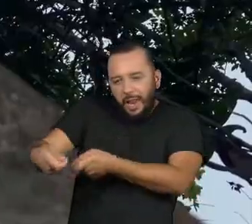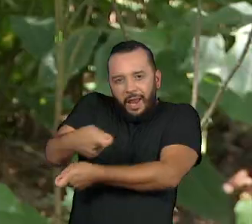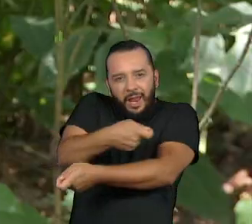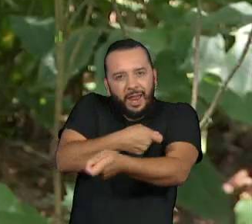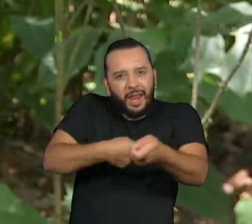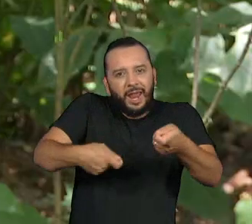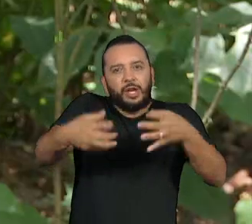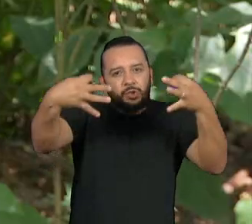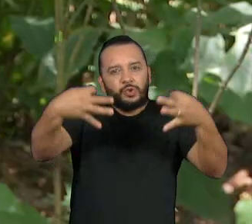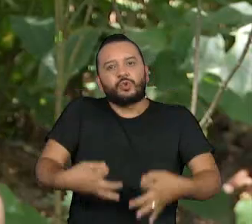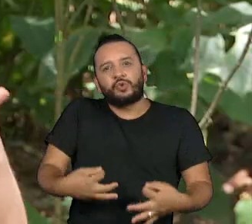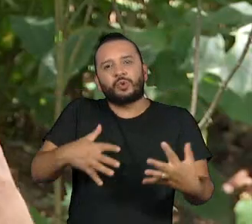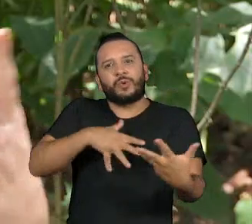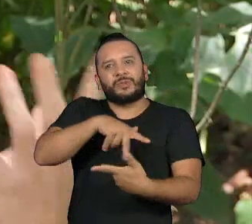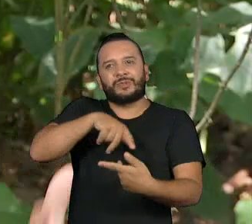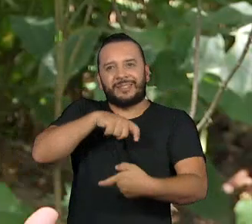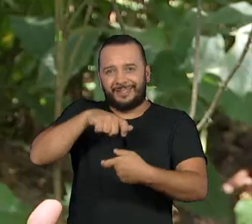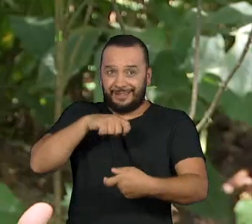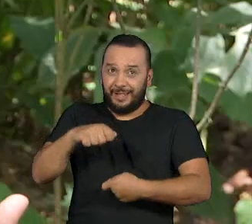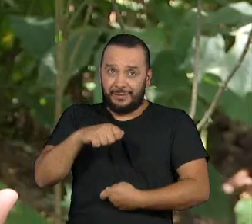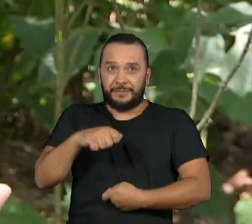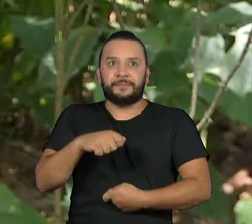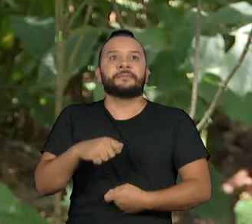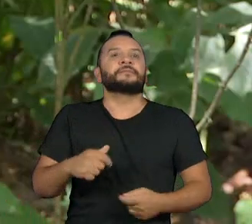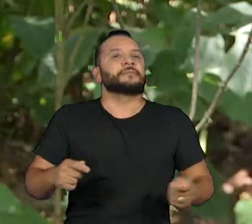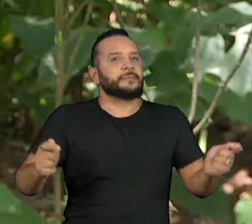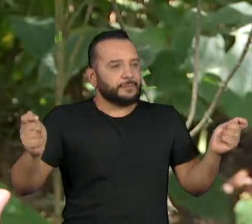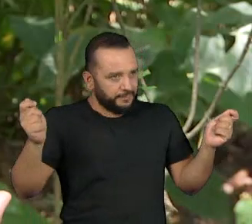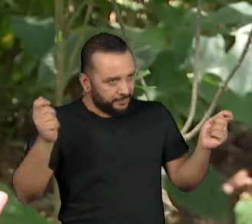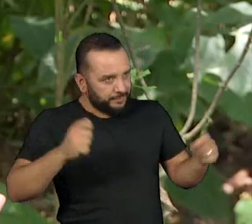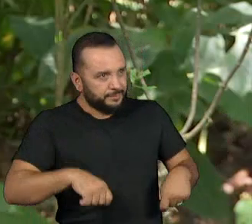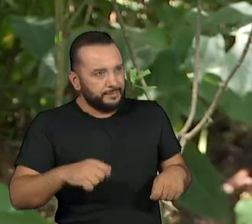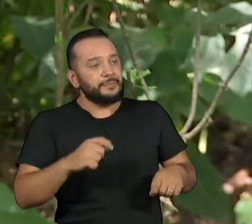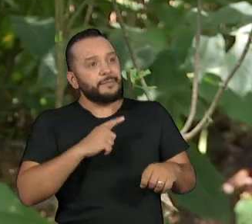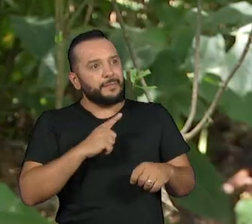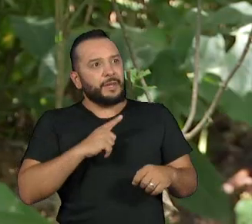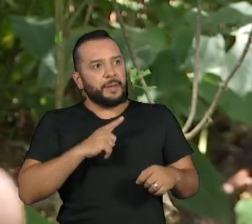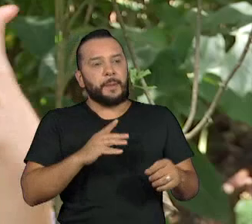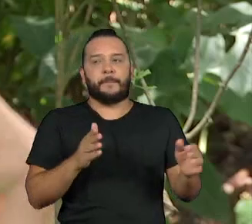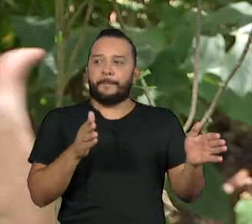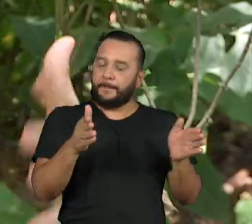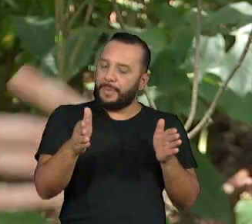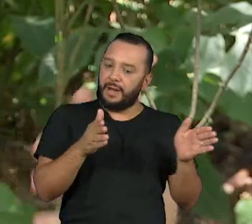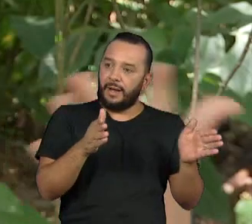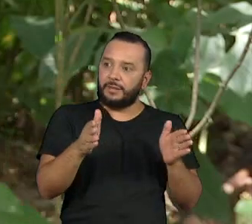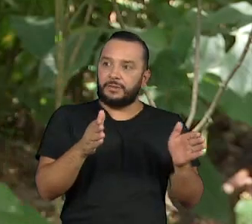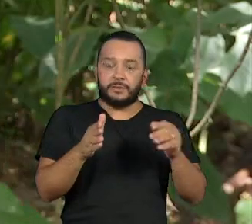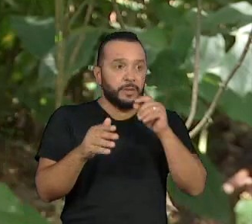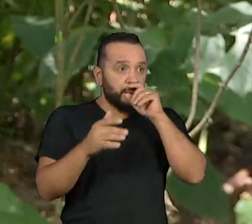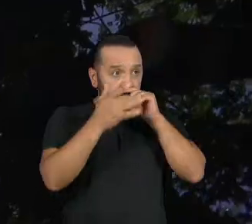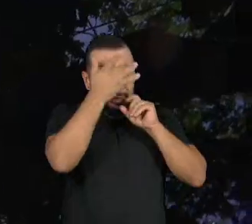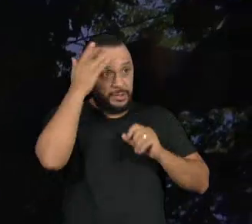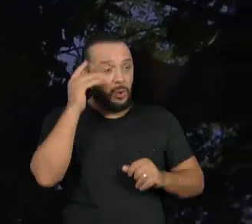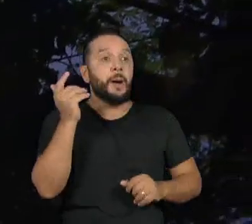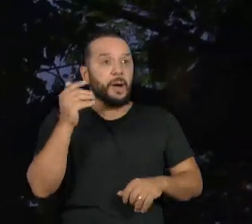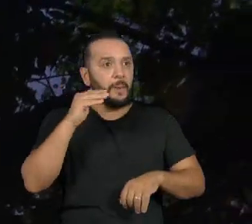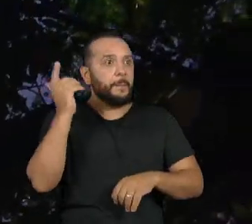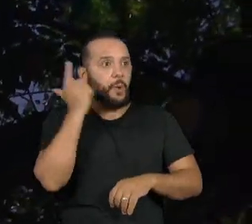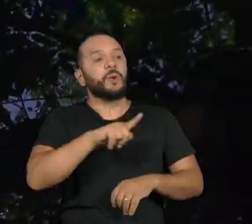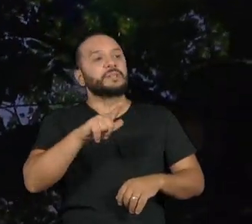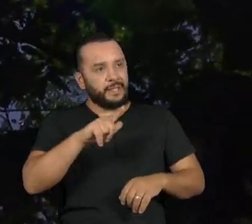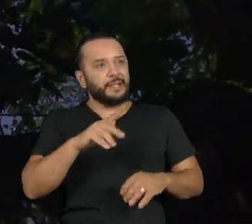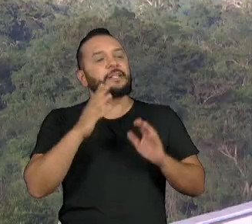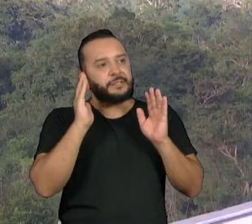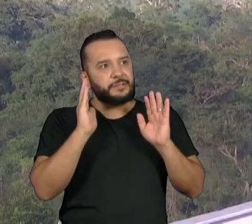fim, você garante que a longo prazo mais pessoas consigam acessar aquilo e a gente